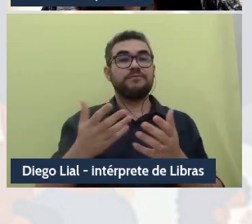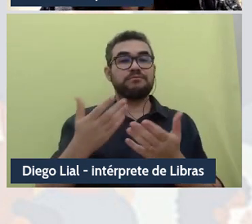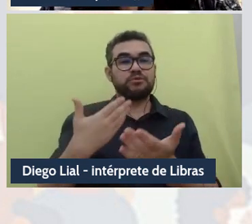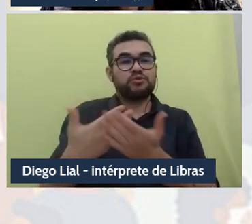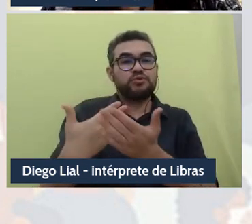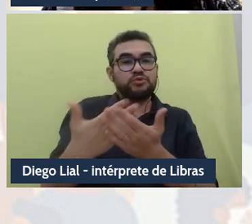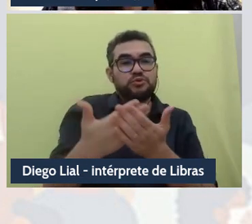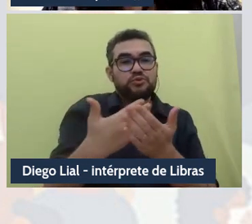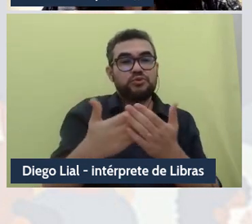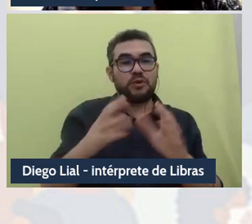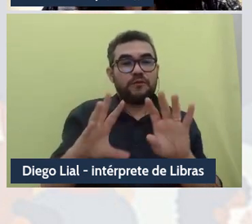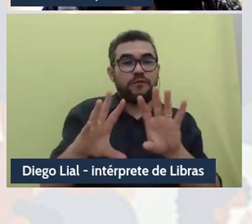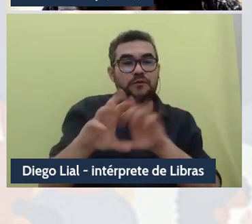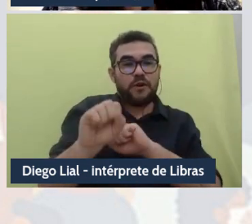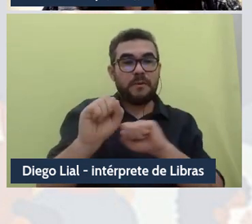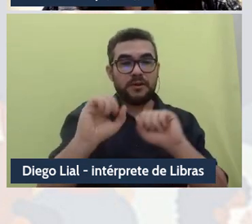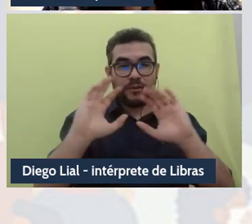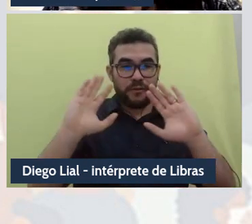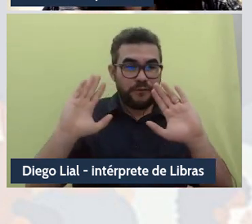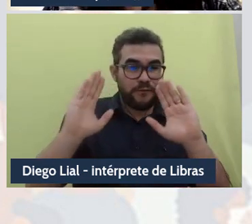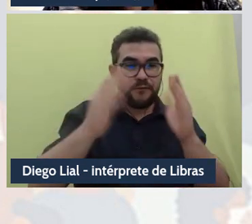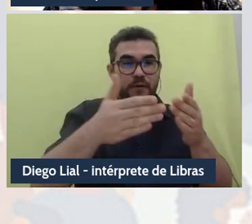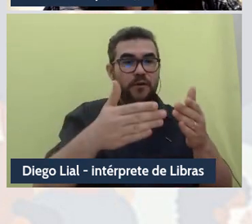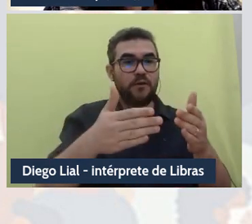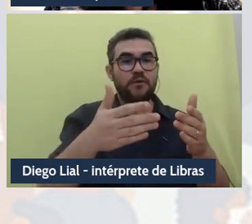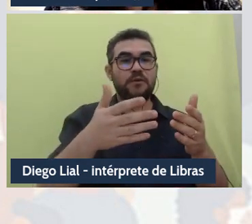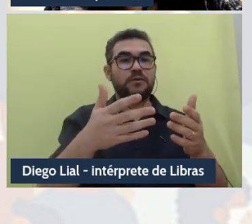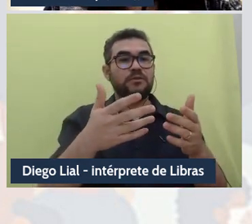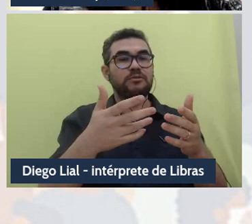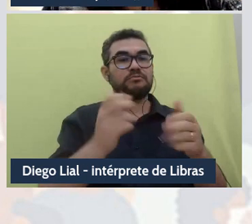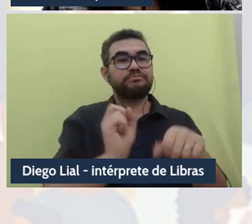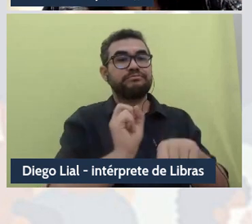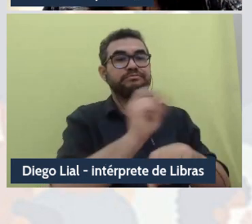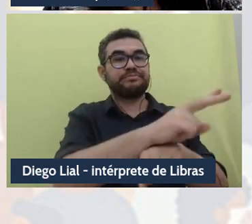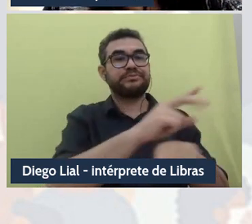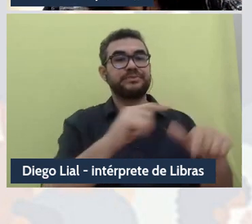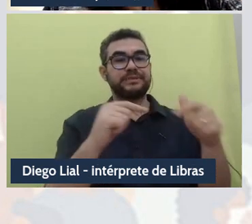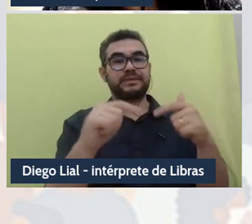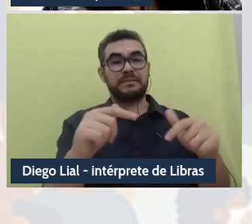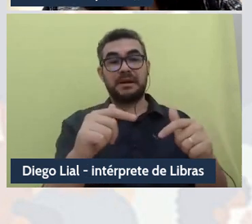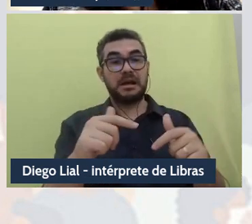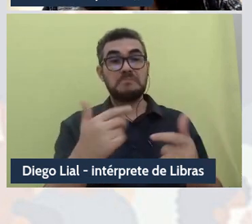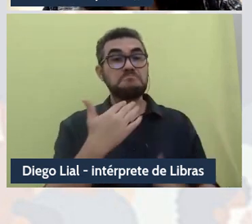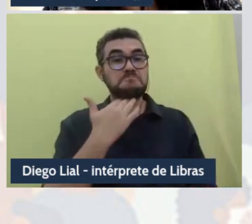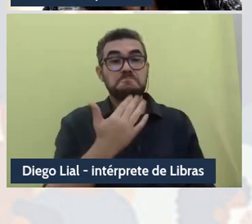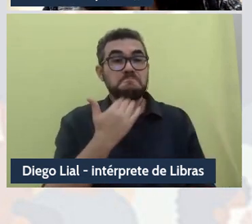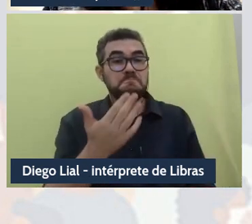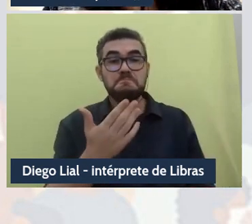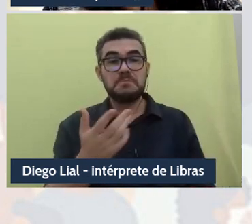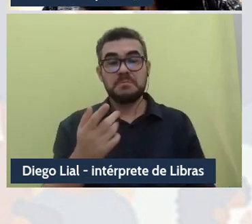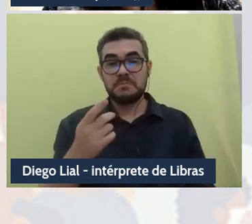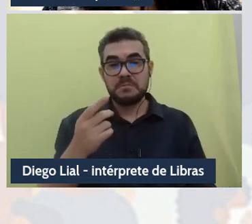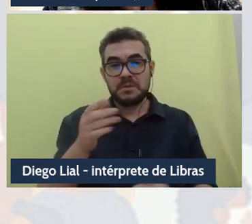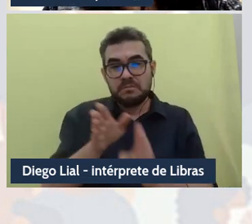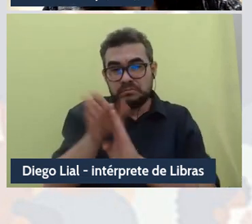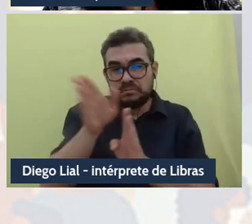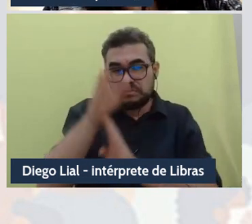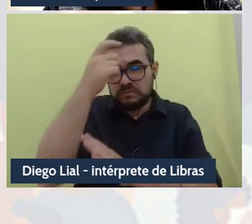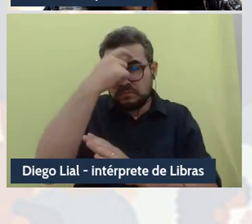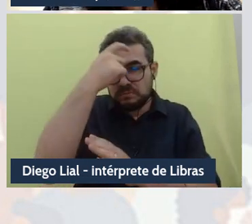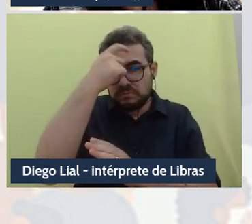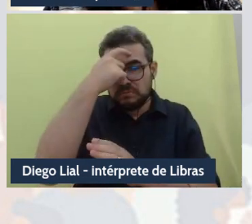logicamente, que sem questionar, né, as injustiças desse mercado, o desenvolvimento de currículos